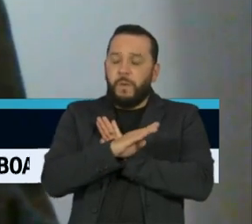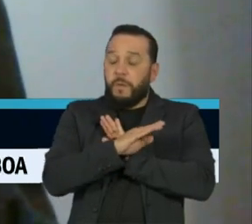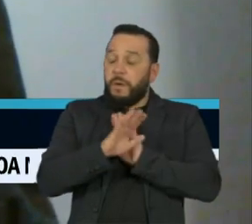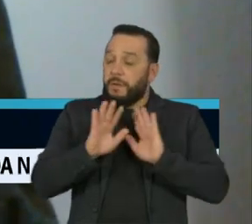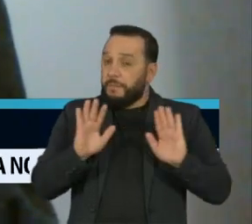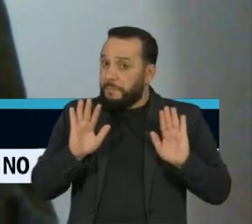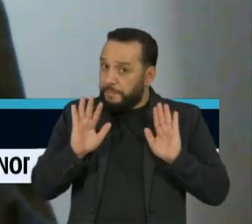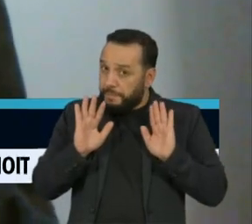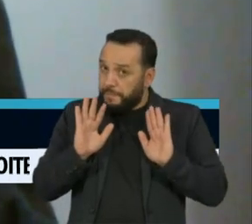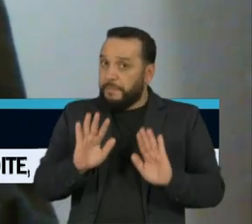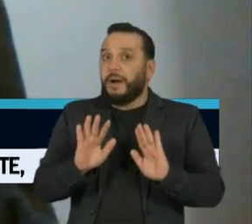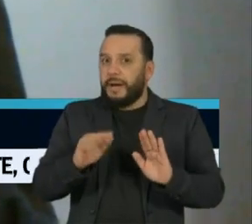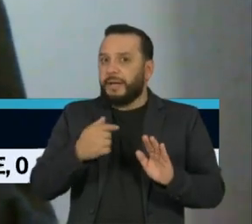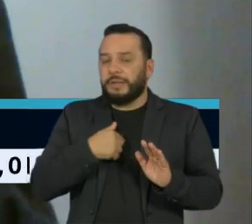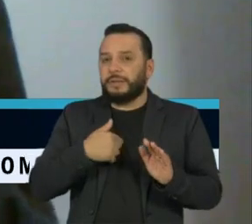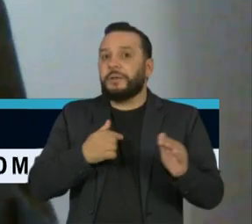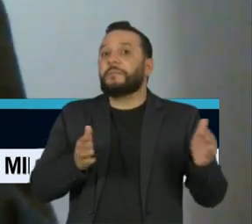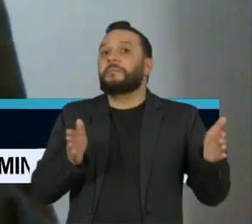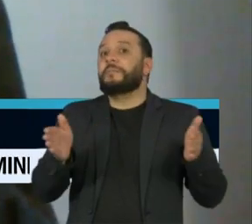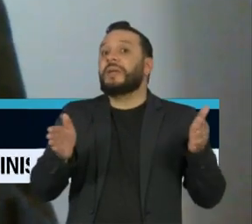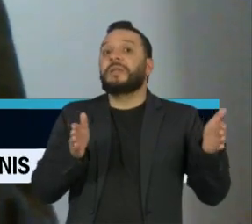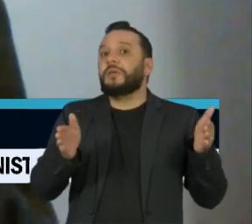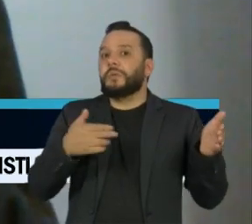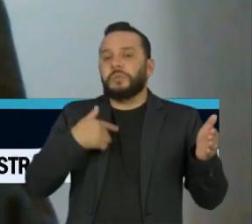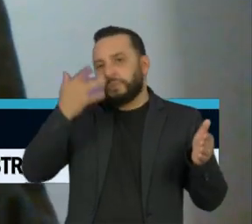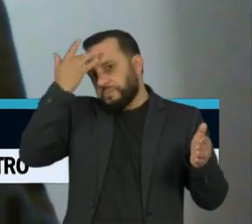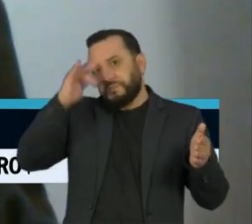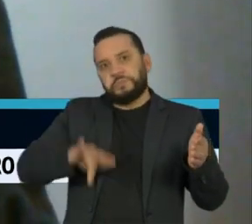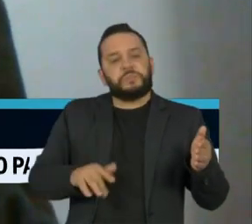garantia de ser muito duradoura. A gente ainda pode